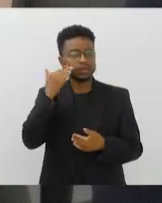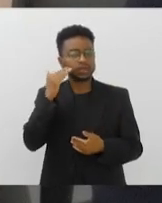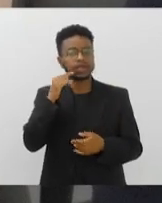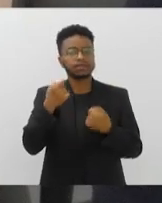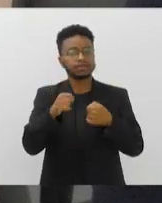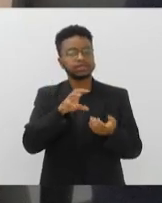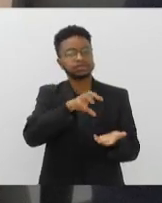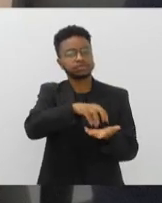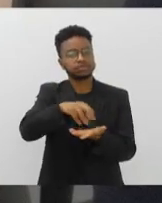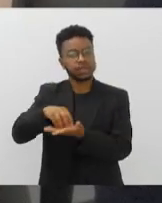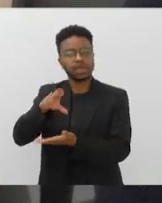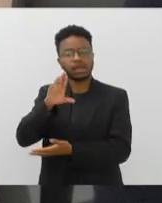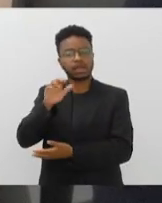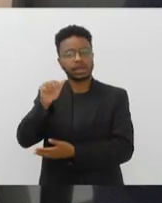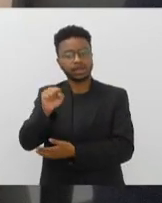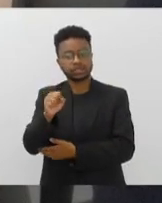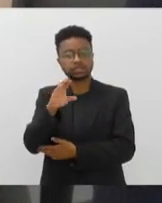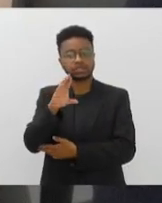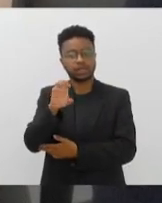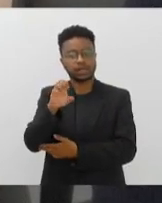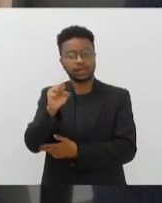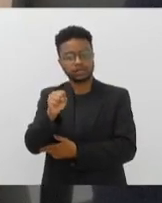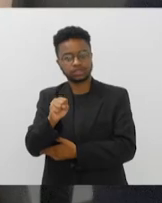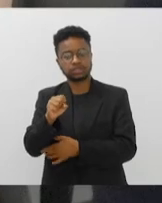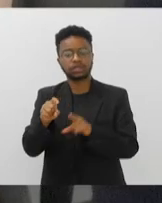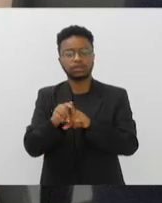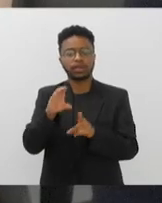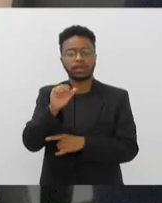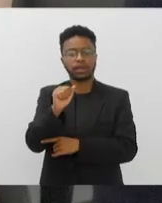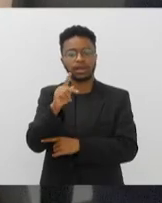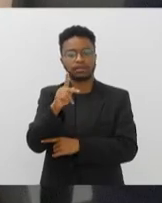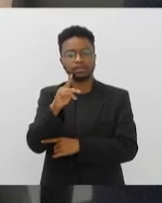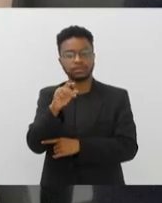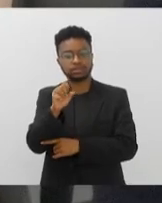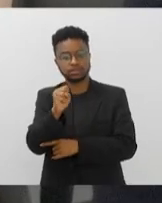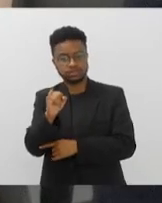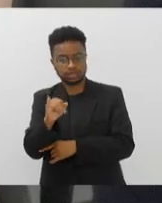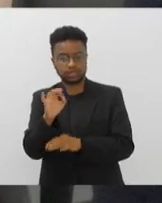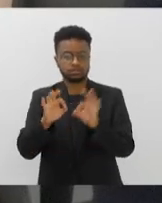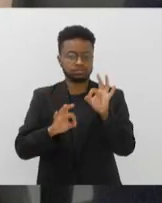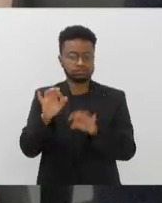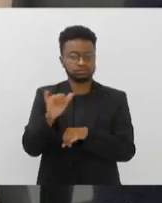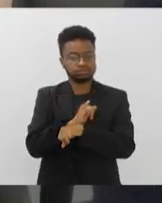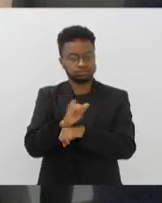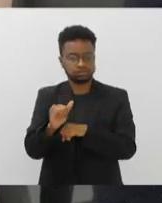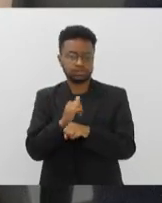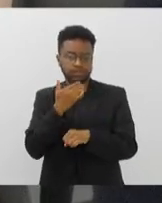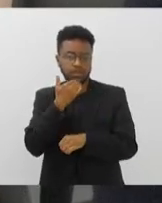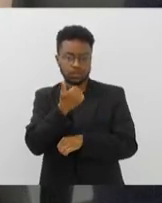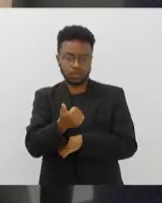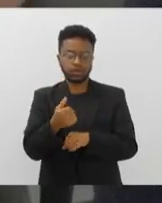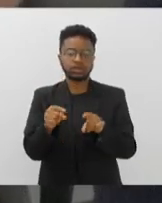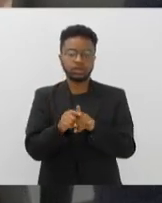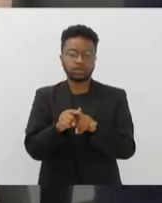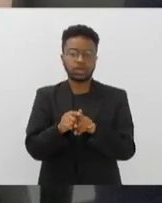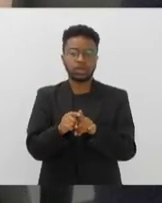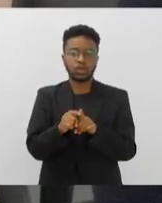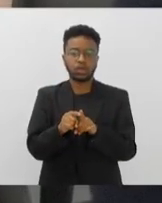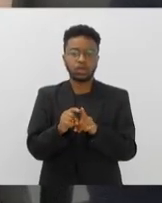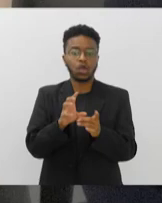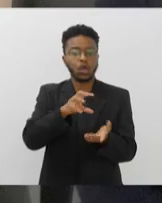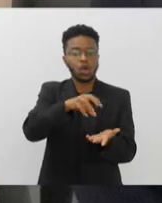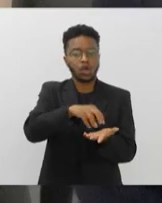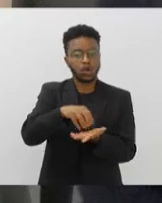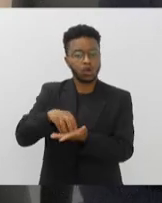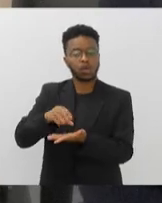ter crais creias capsis mais instrumentados Eh mais instrumentalizados eh que os conselhos tanto